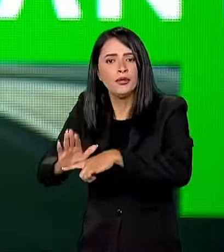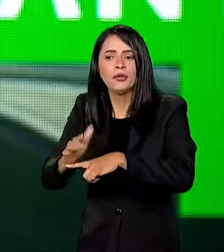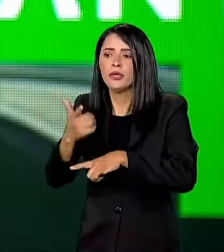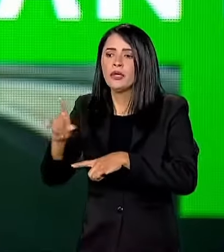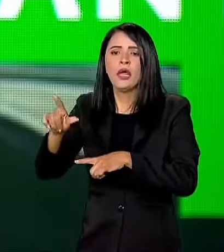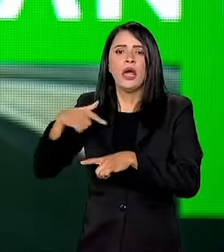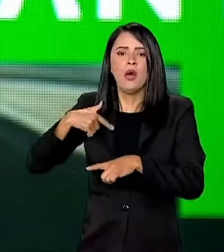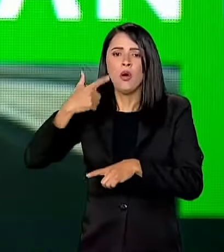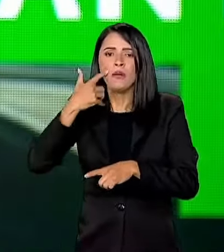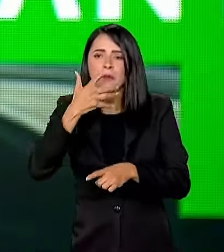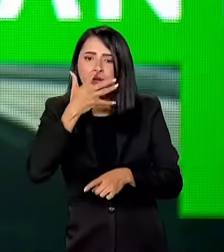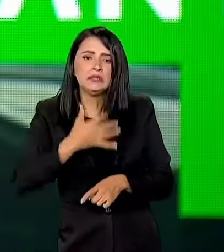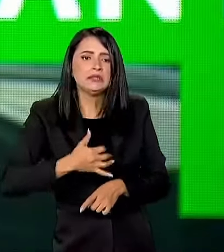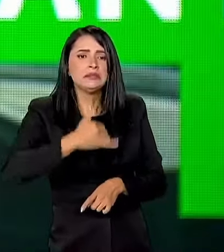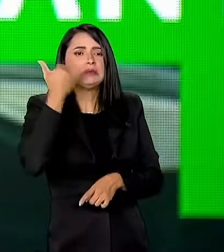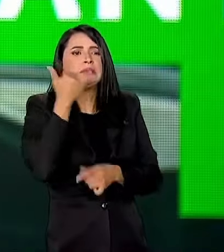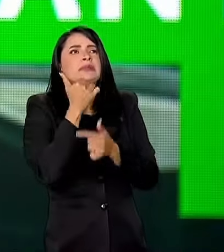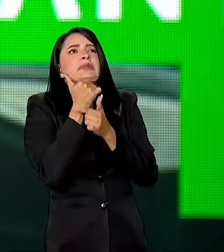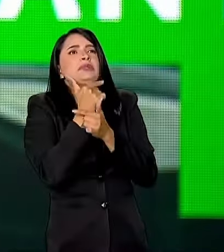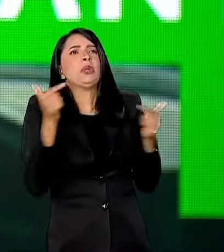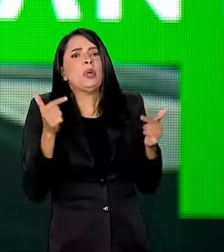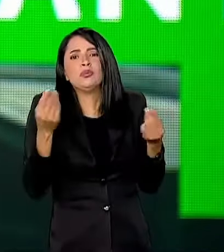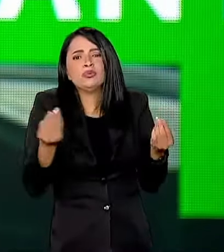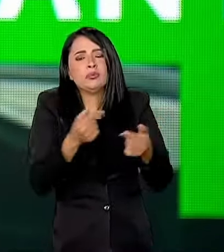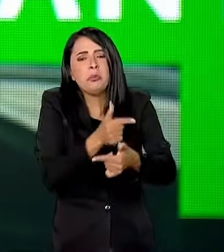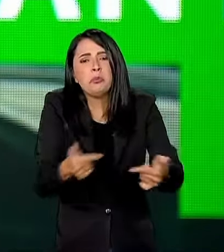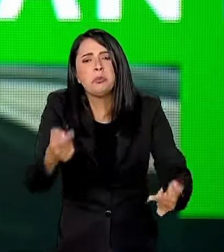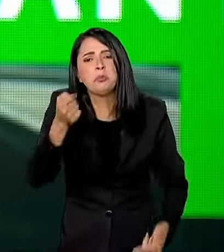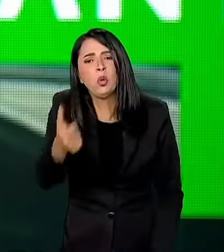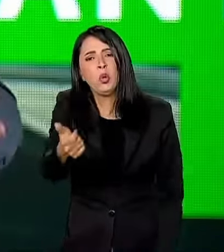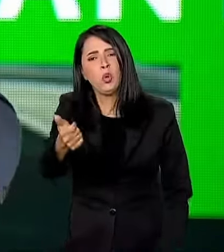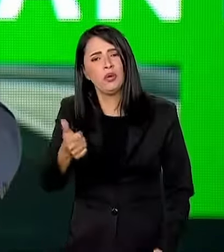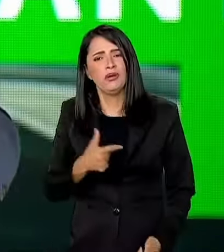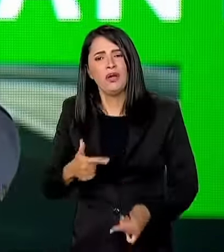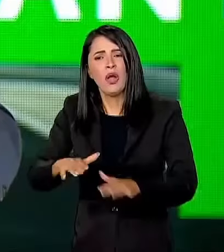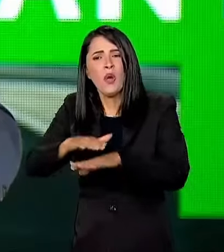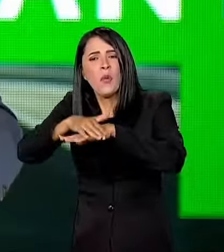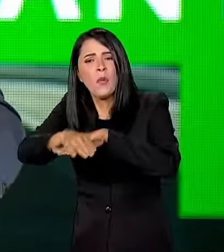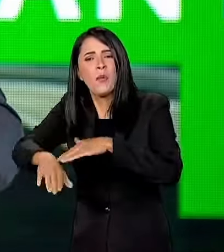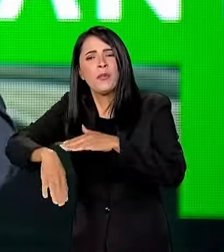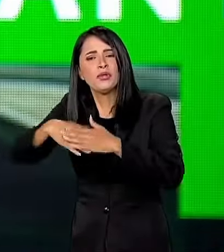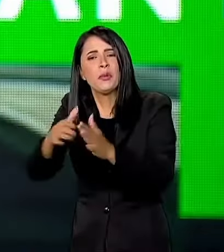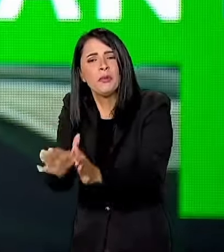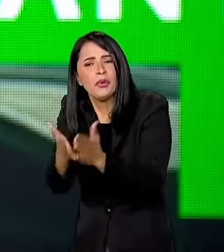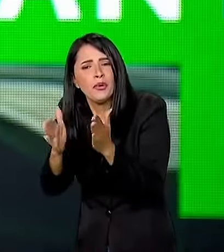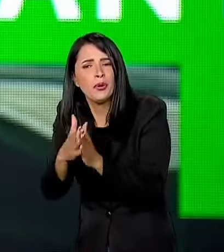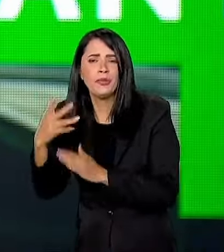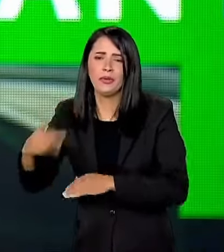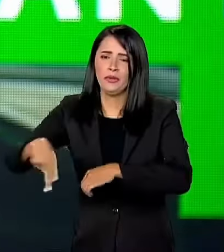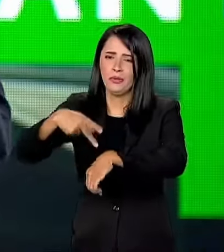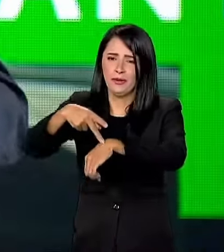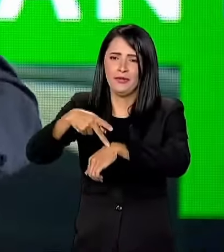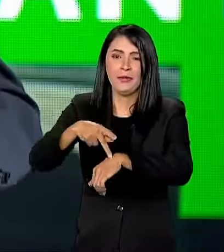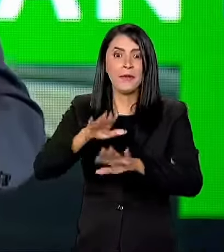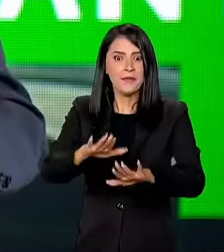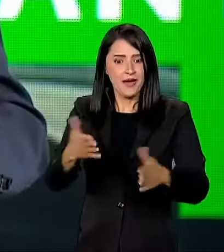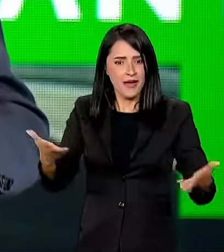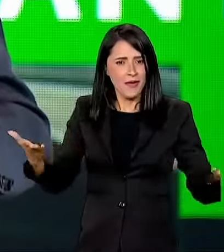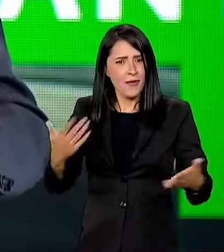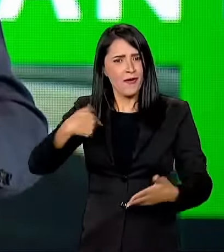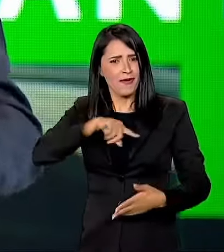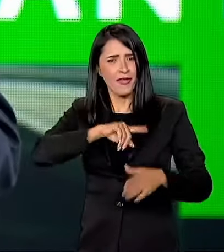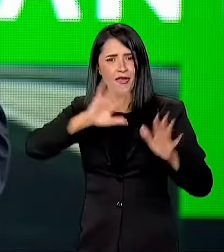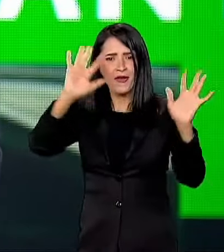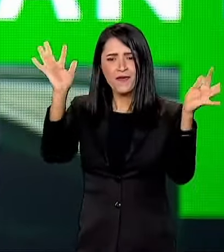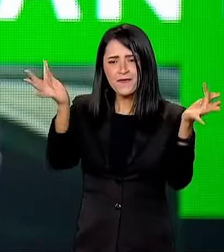mais desafortunados, os mais humildes desse país. E agora eu estou feliz por causa desse